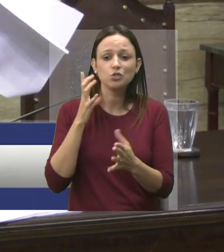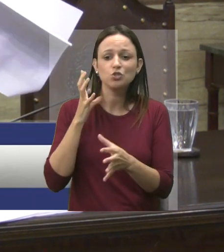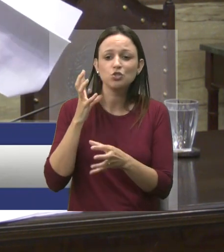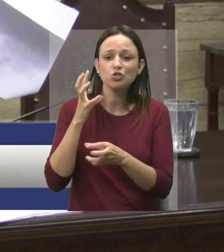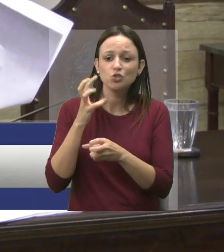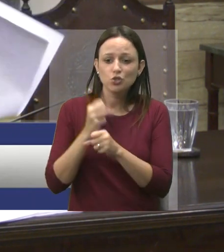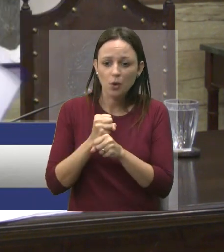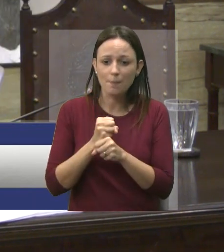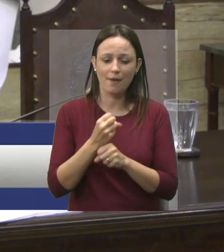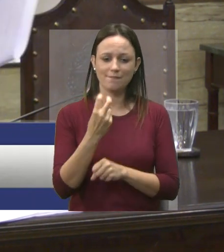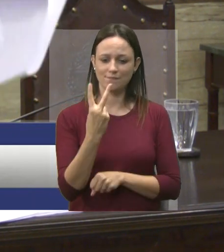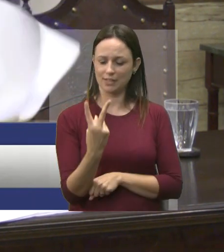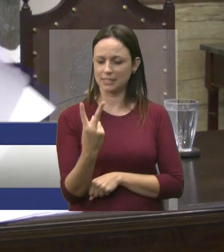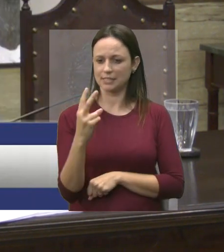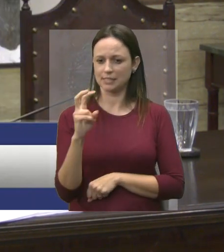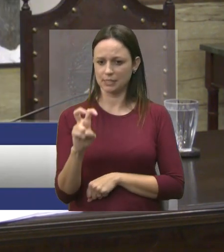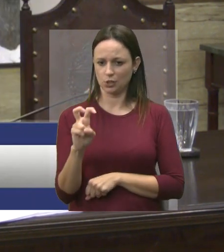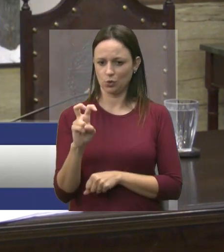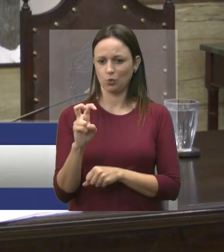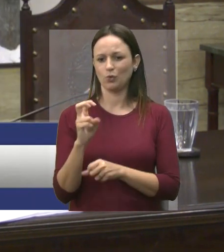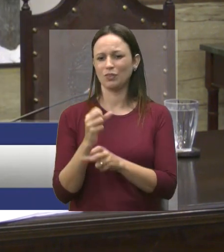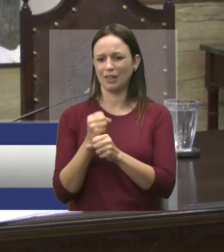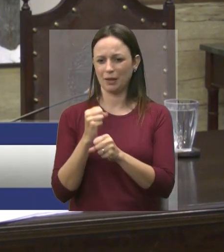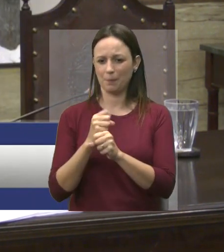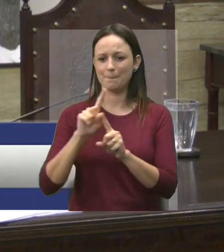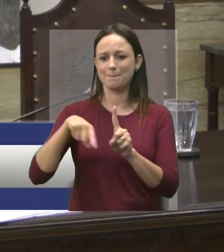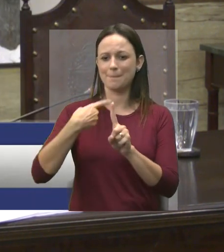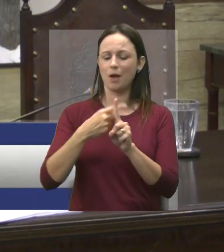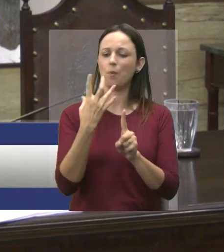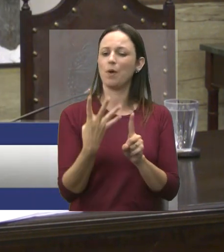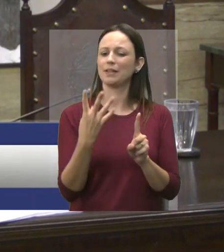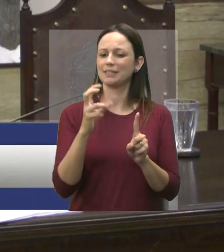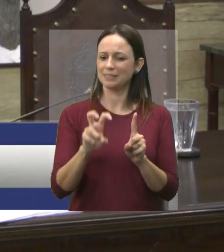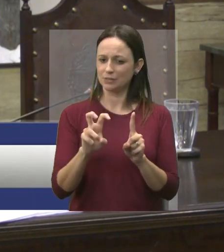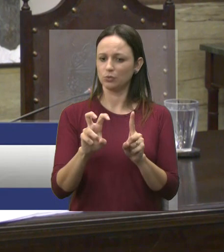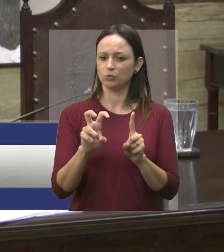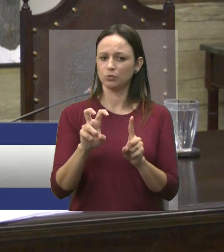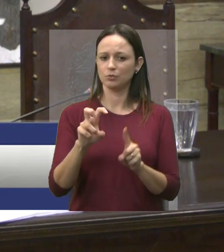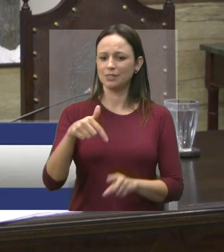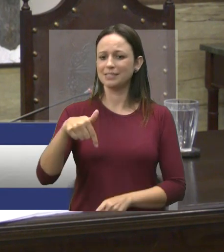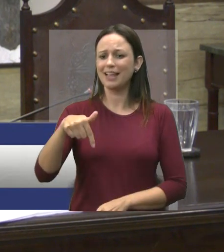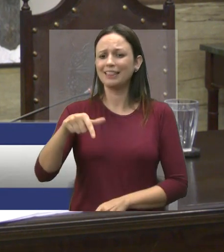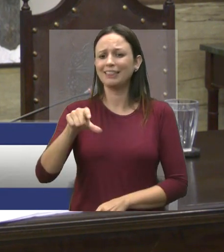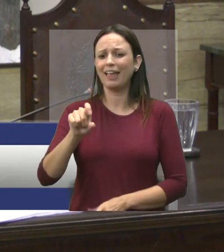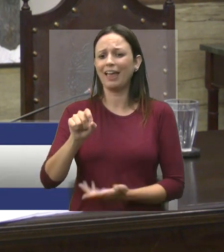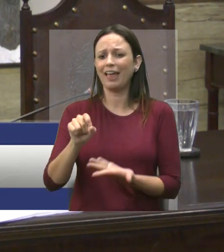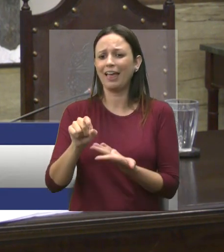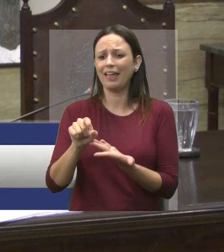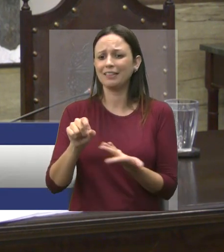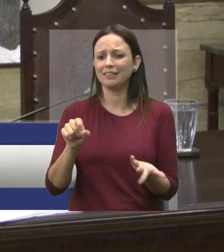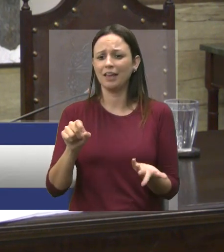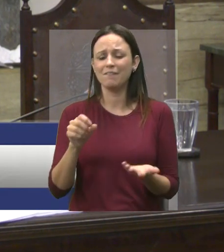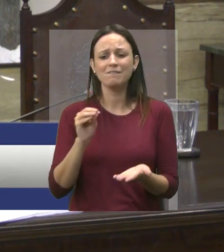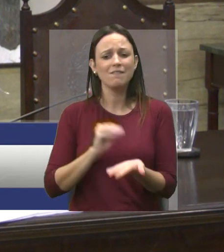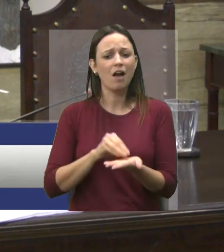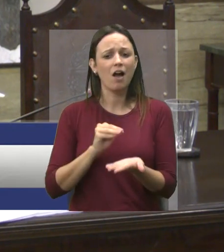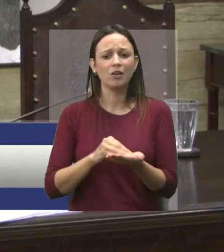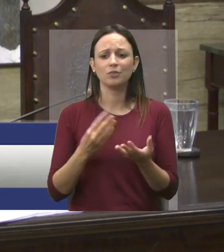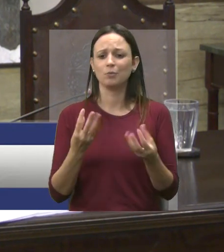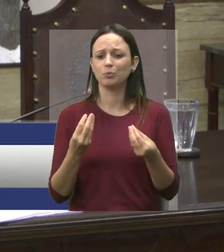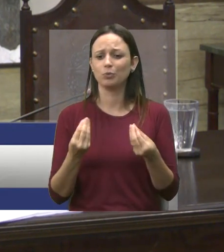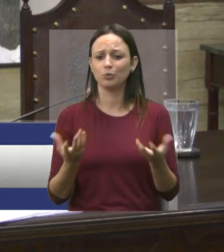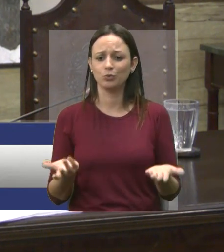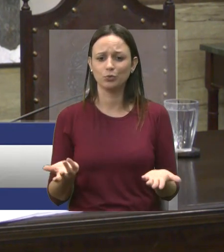os 25 com 45, 70, falta muito. Eu fiz mais ou menos